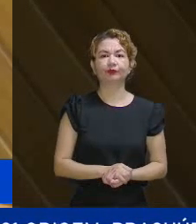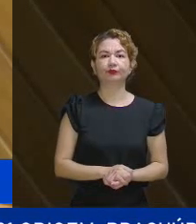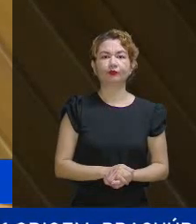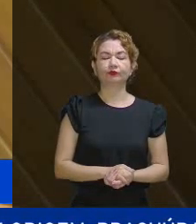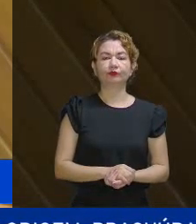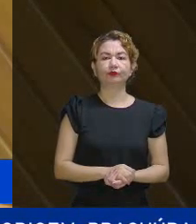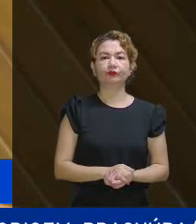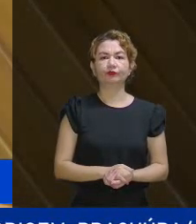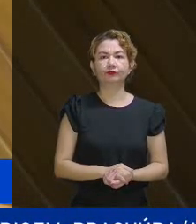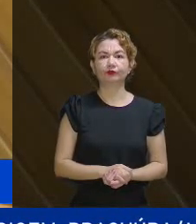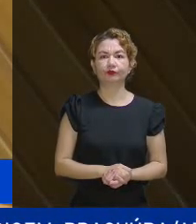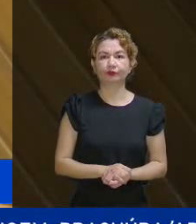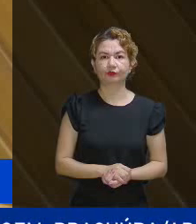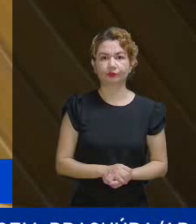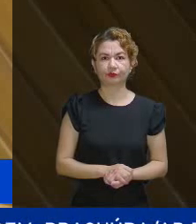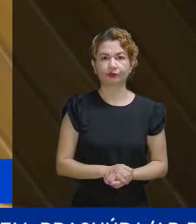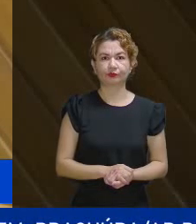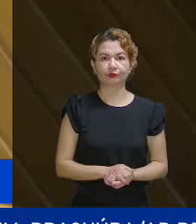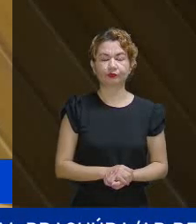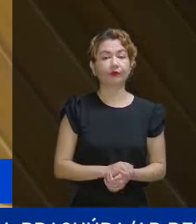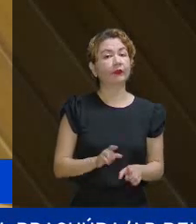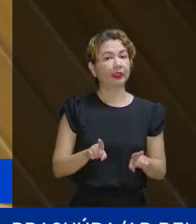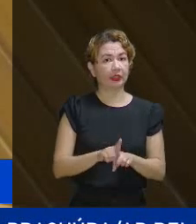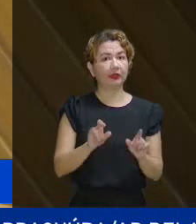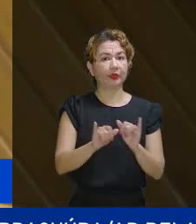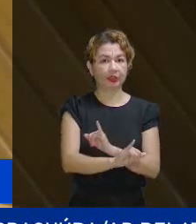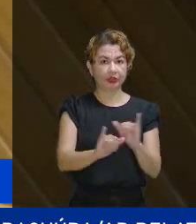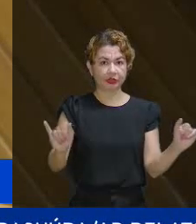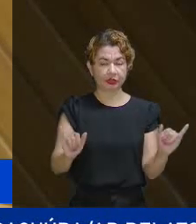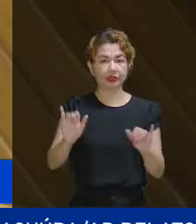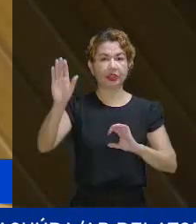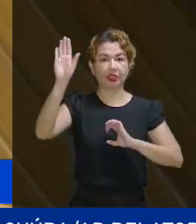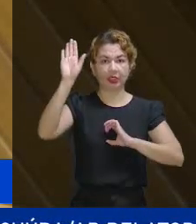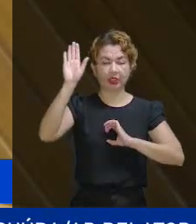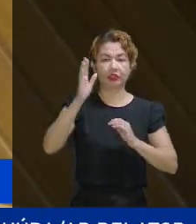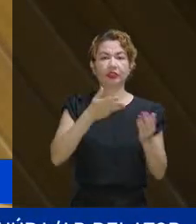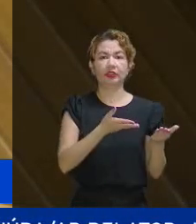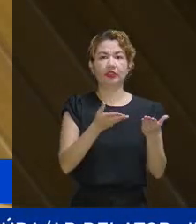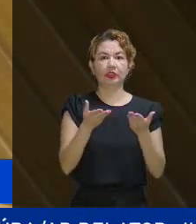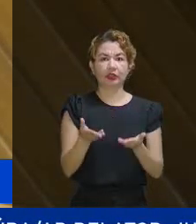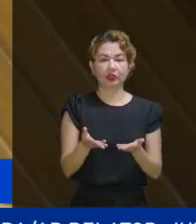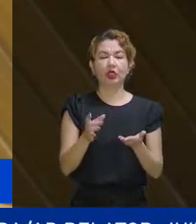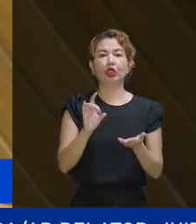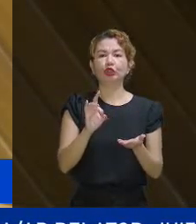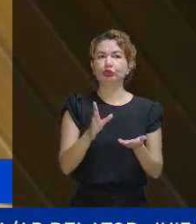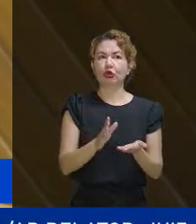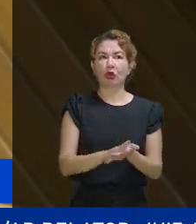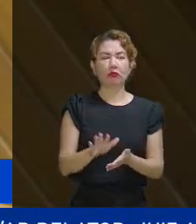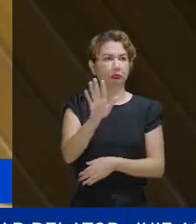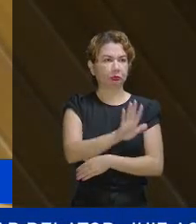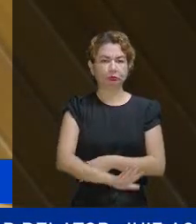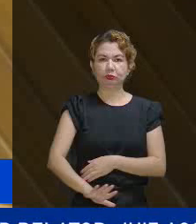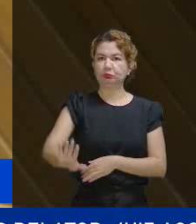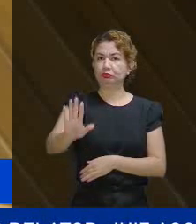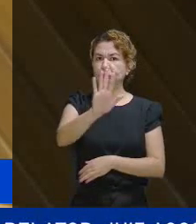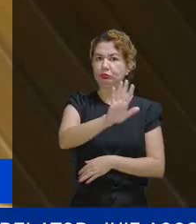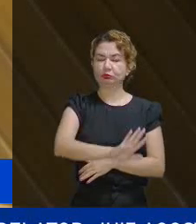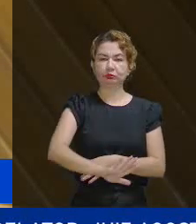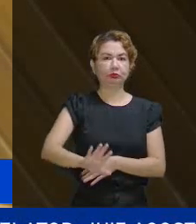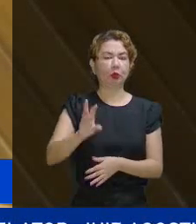de 2019. Destacou ainda que a candidata apresentou apenas demonstrativos gerais,